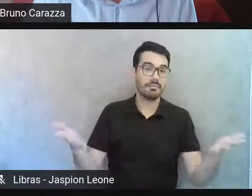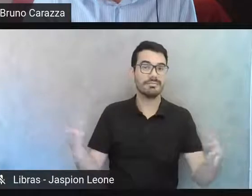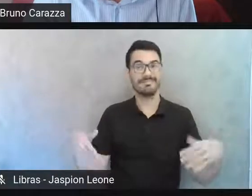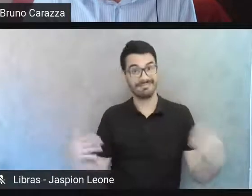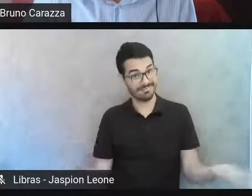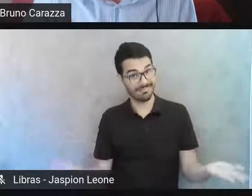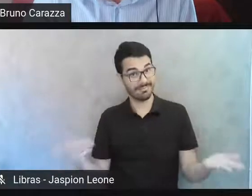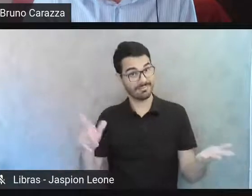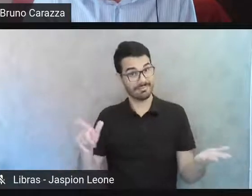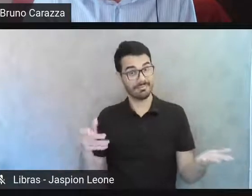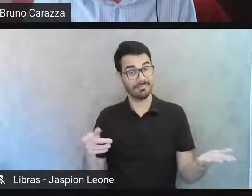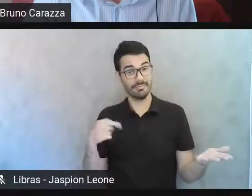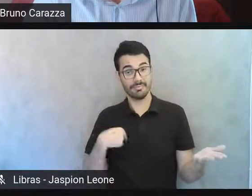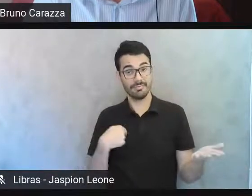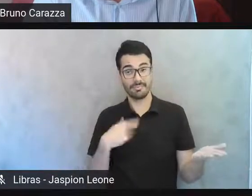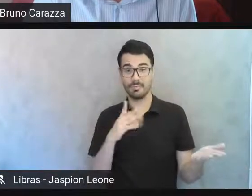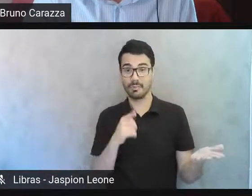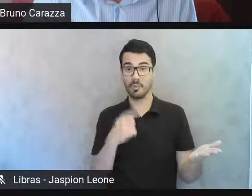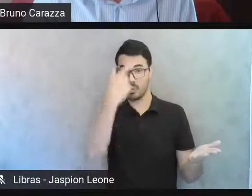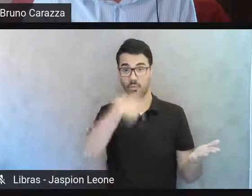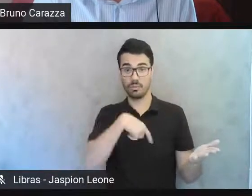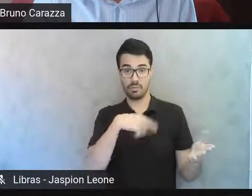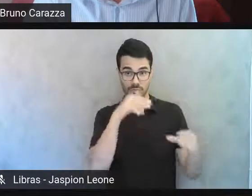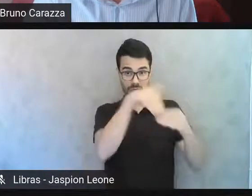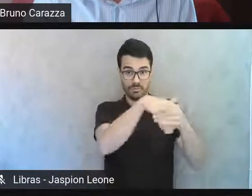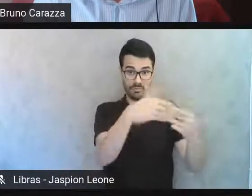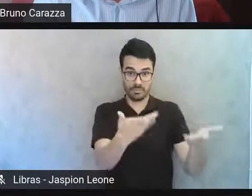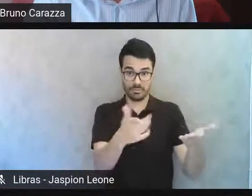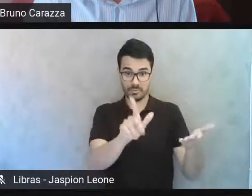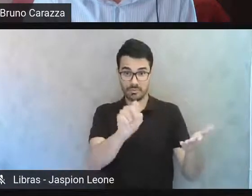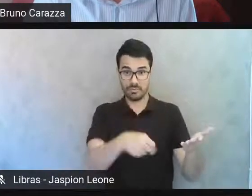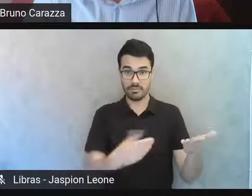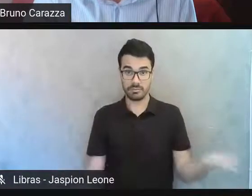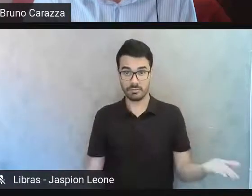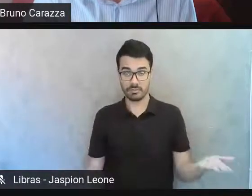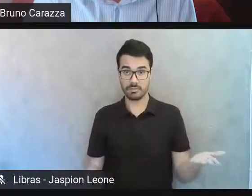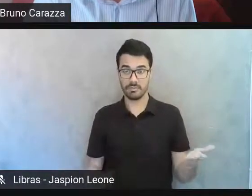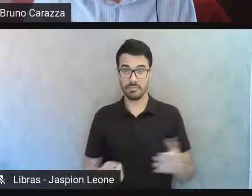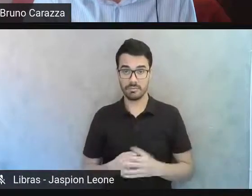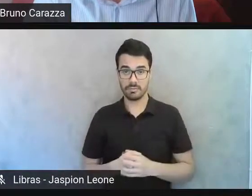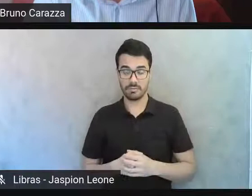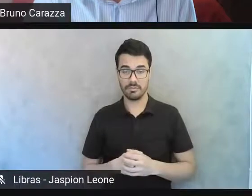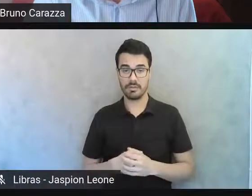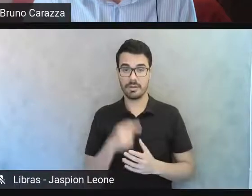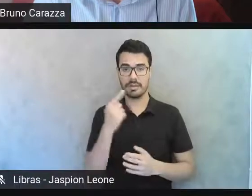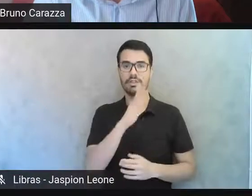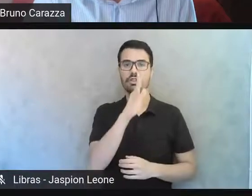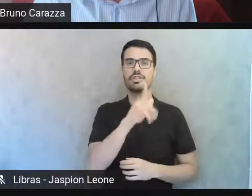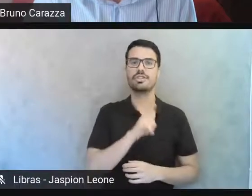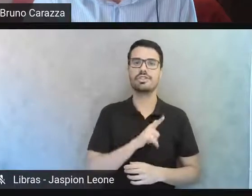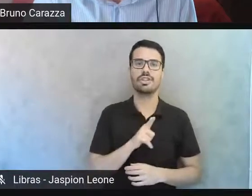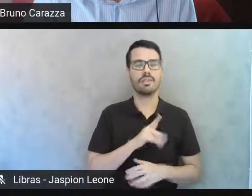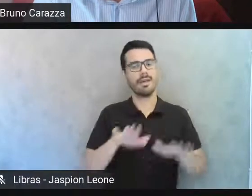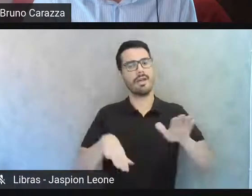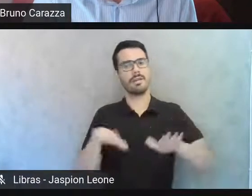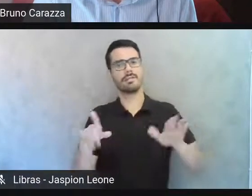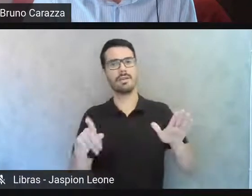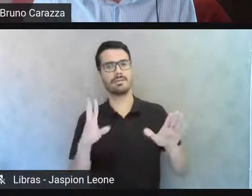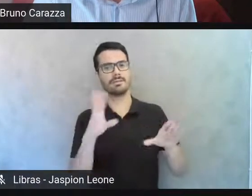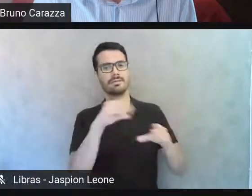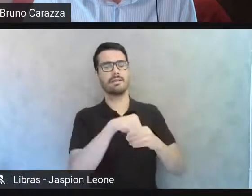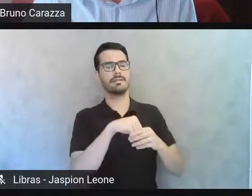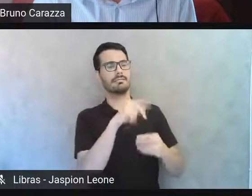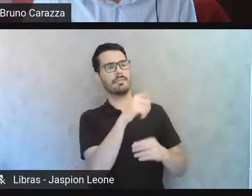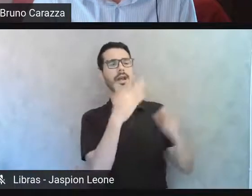legítimo. No entanto, esse vínculo existe, é claro. Em alguns casos, ele está explícito na biografia da pessoa, mas nem sempre,